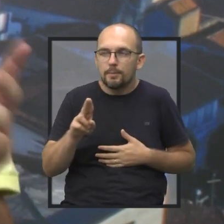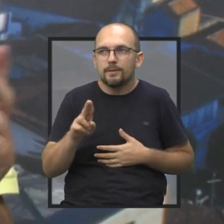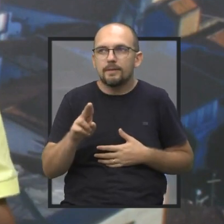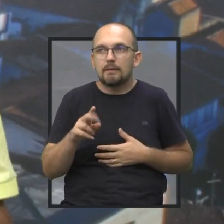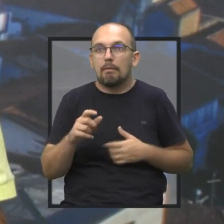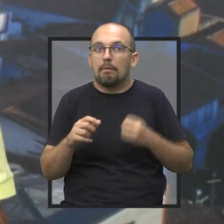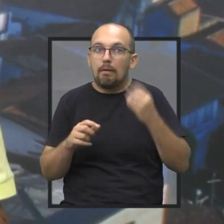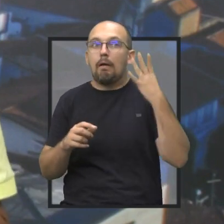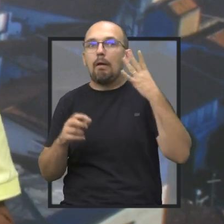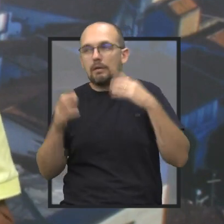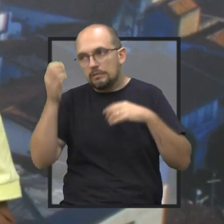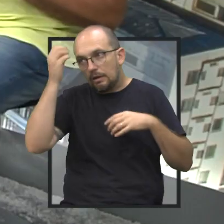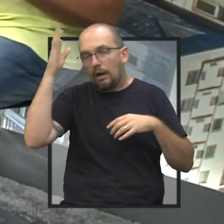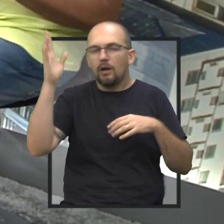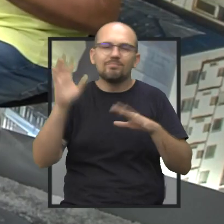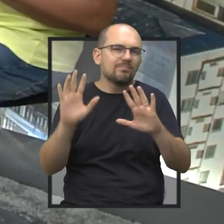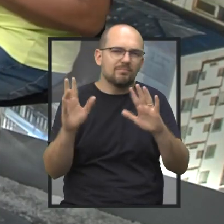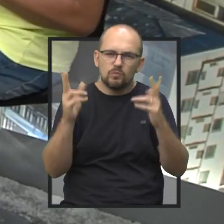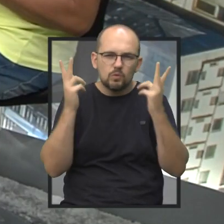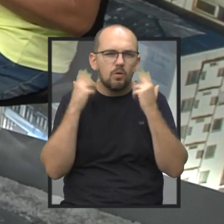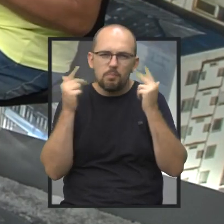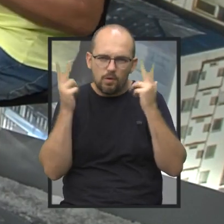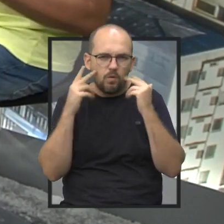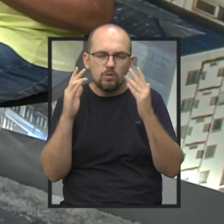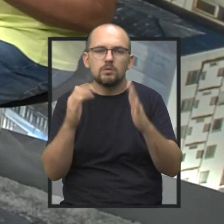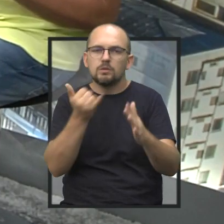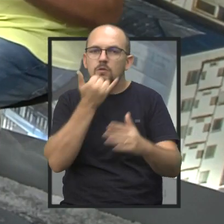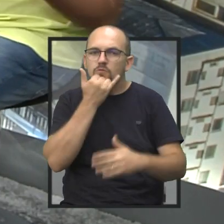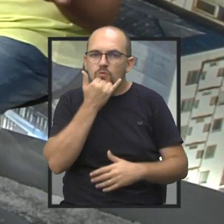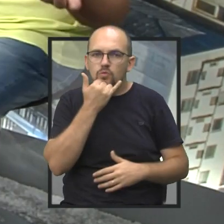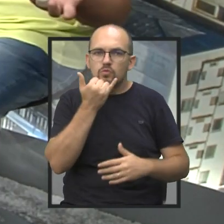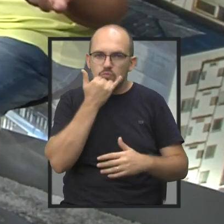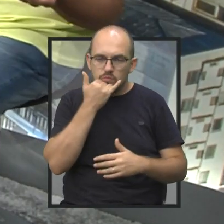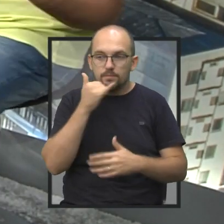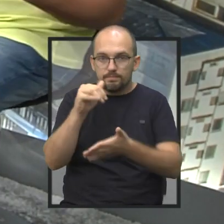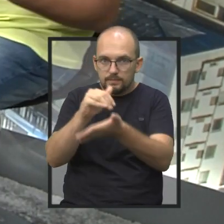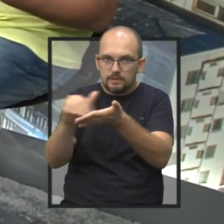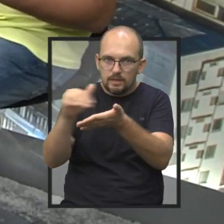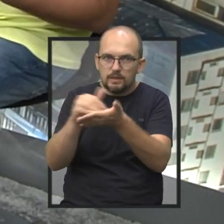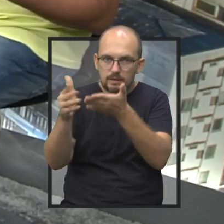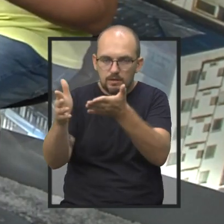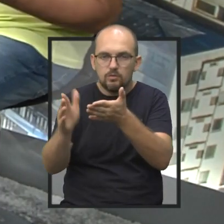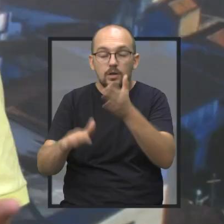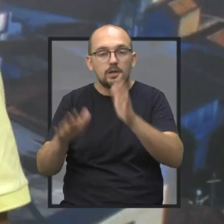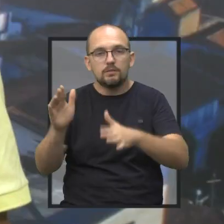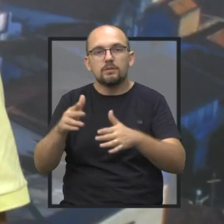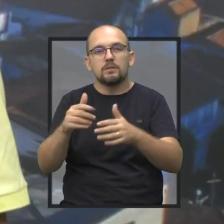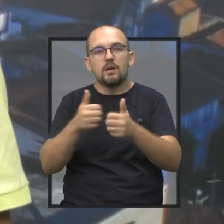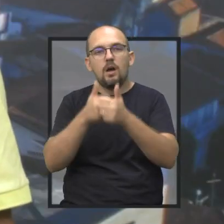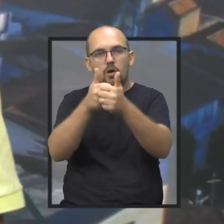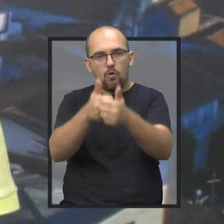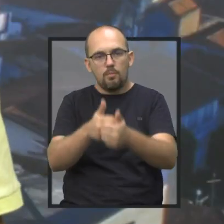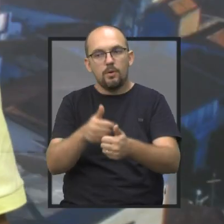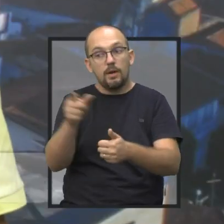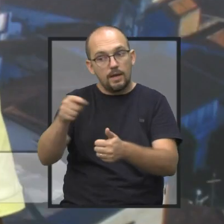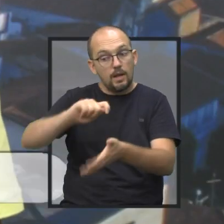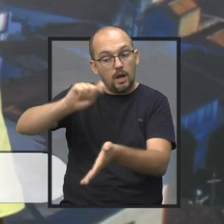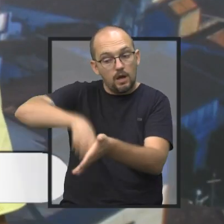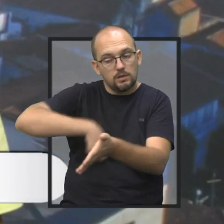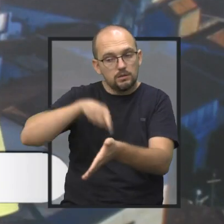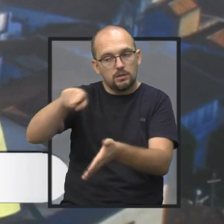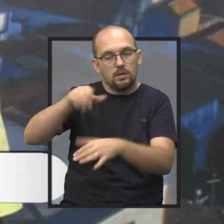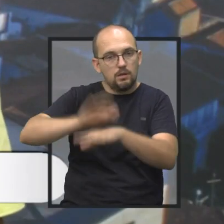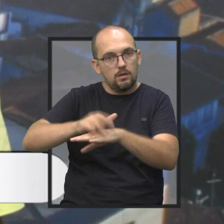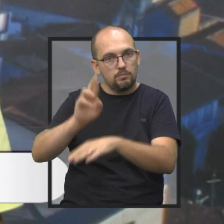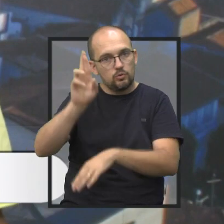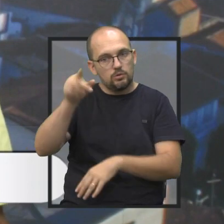acabo esquecendo alguns. É. Acontece, até peço, né, peço desculpa, até bem com o secretário mesmo. Também acompanha ali, é o que assina as